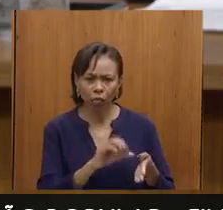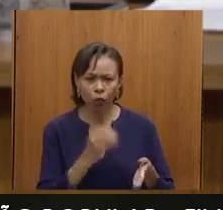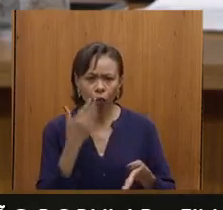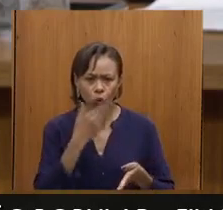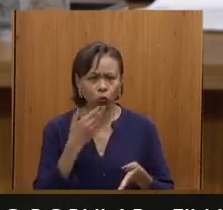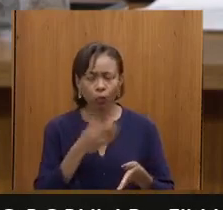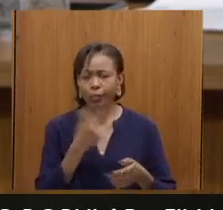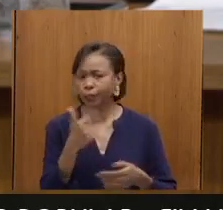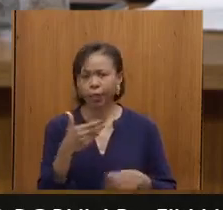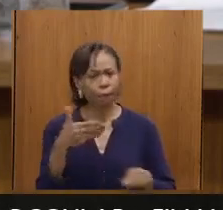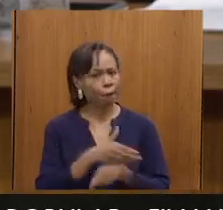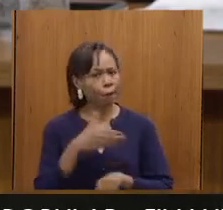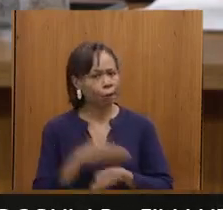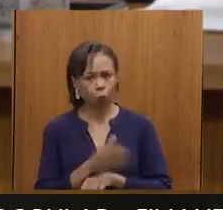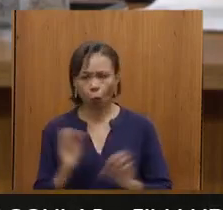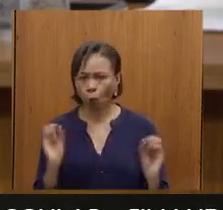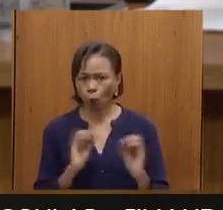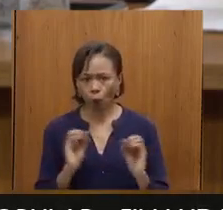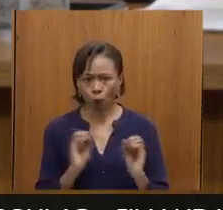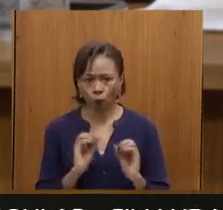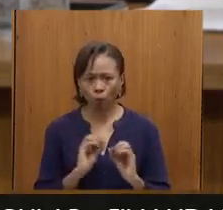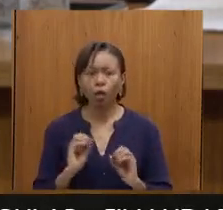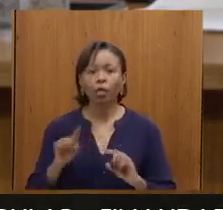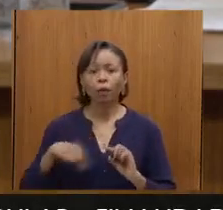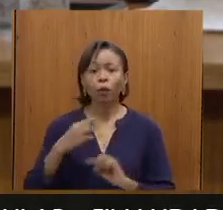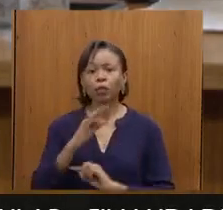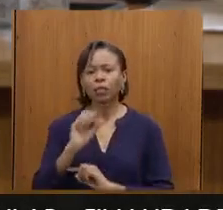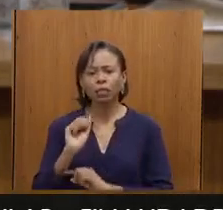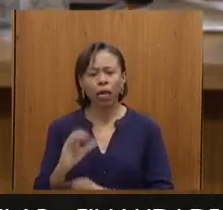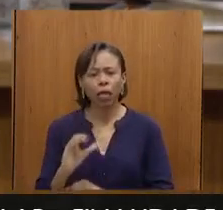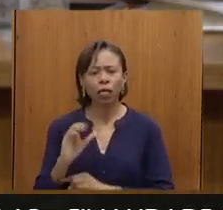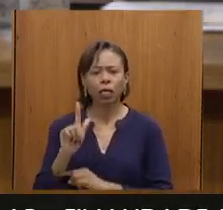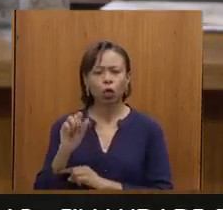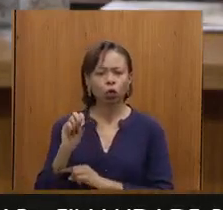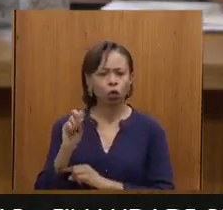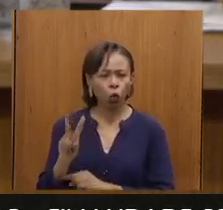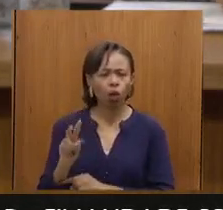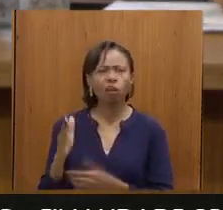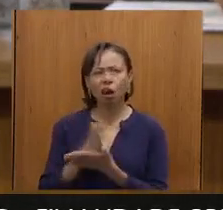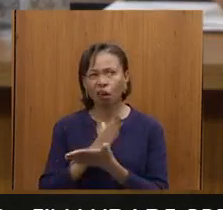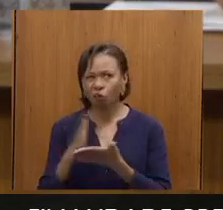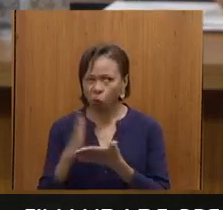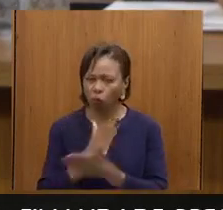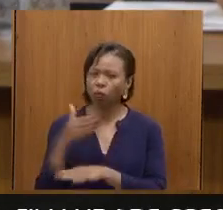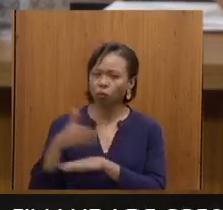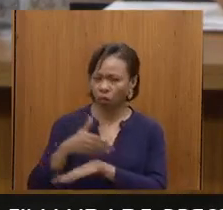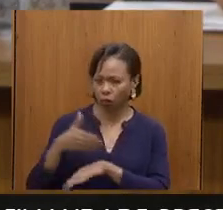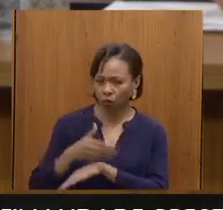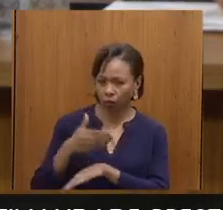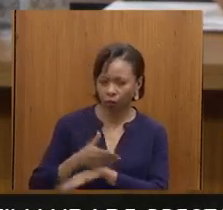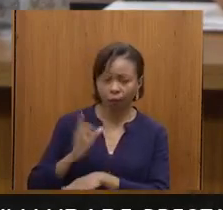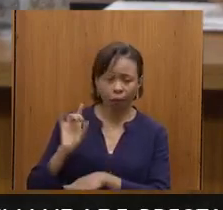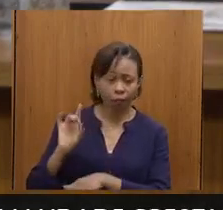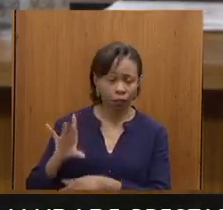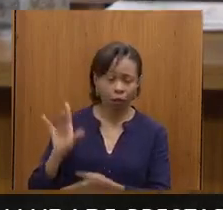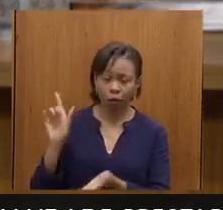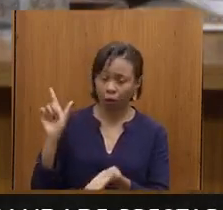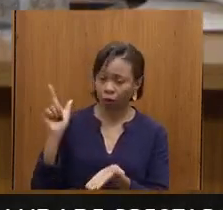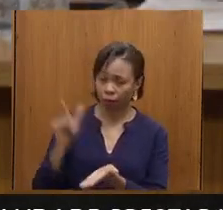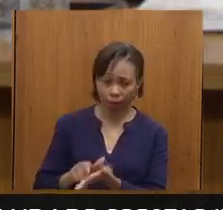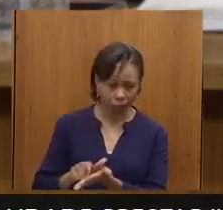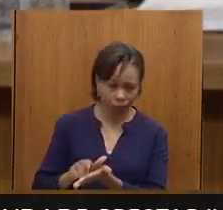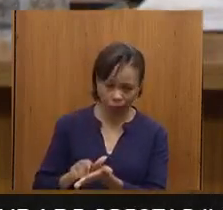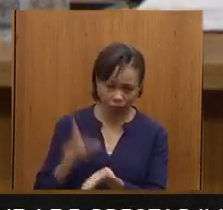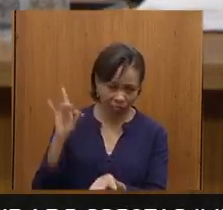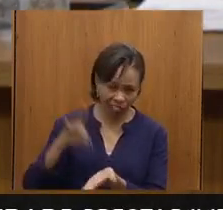nenhuma, depois veio o TAC-GOV concedendo alguma participação que, de fato, nunca saiu do papel, então, gente